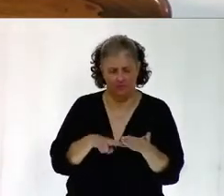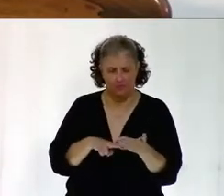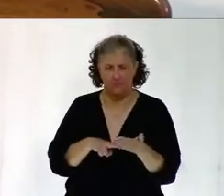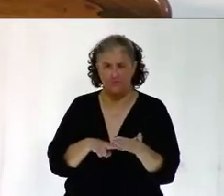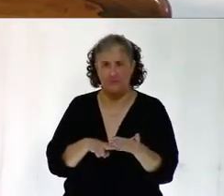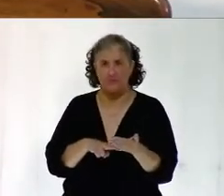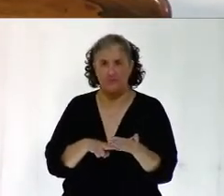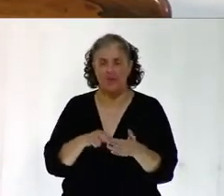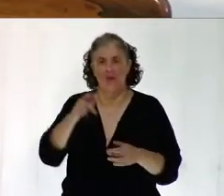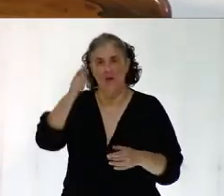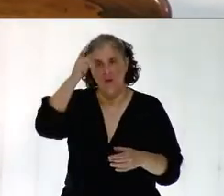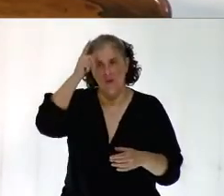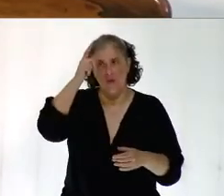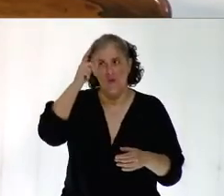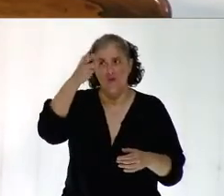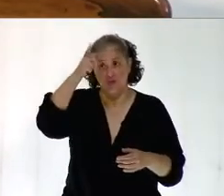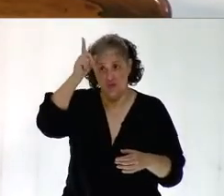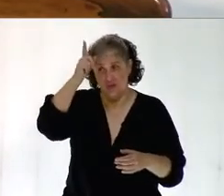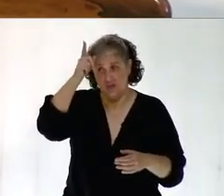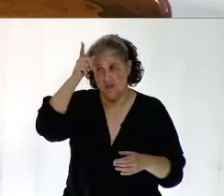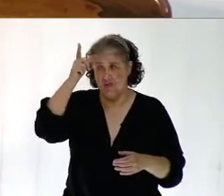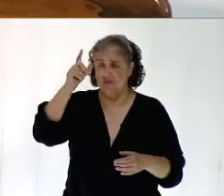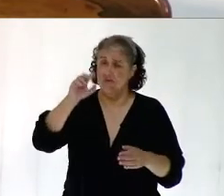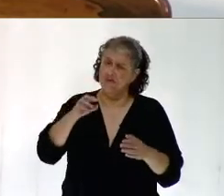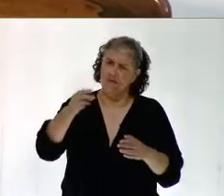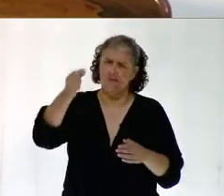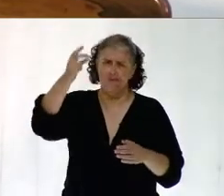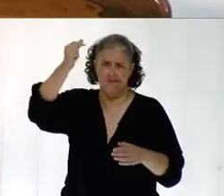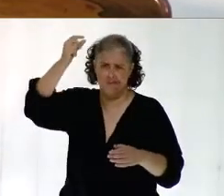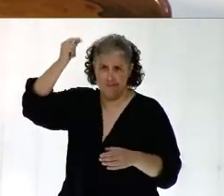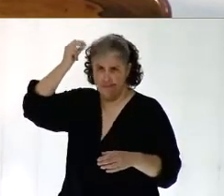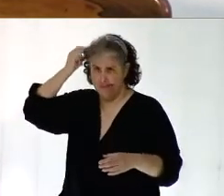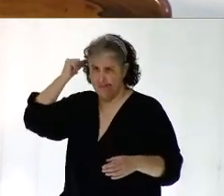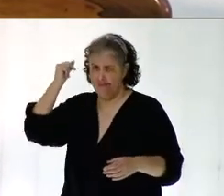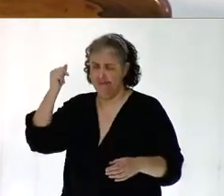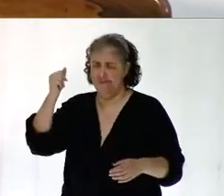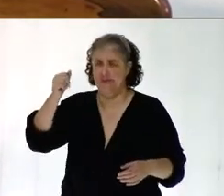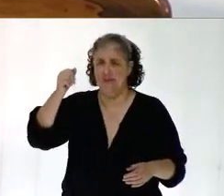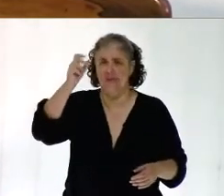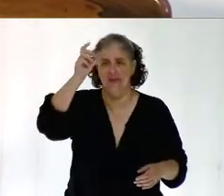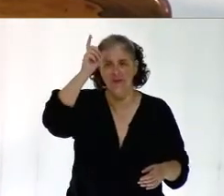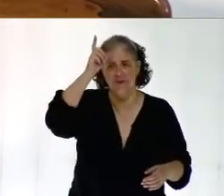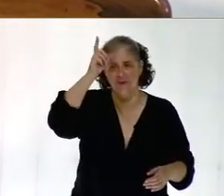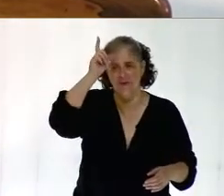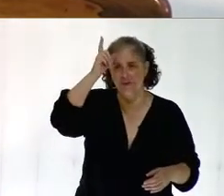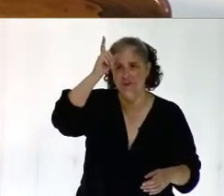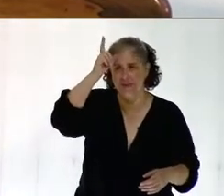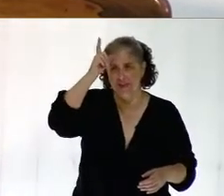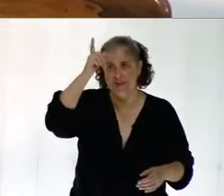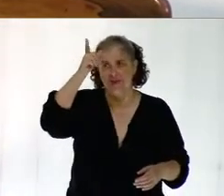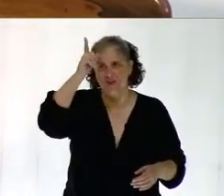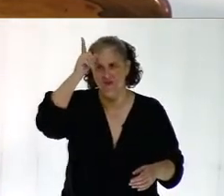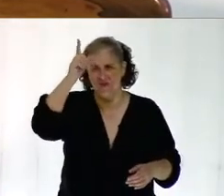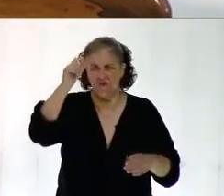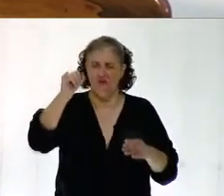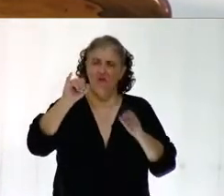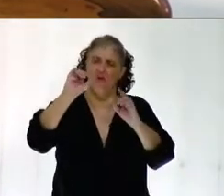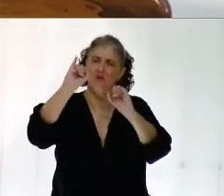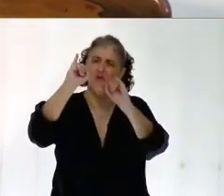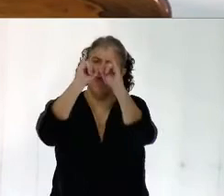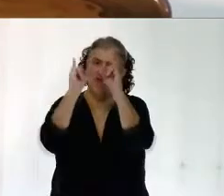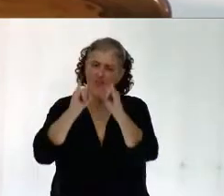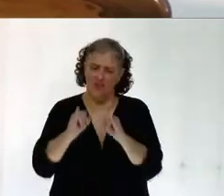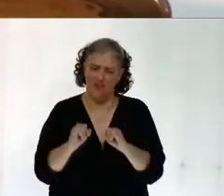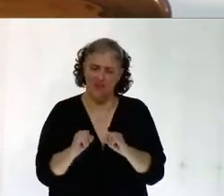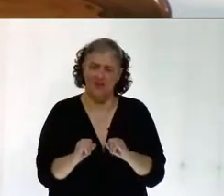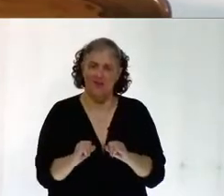foi considerado o príncipe deste mundo é o deus deste século e até a cruz